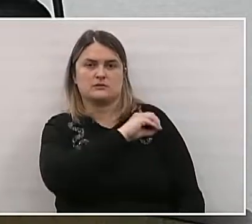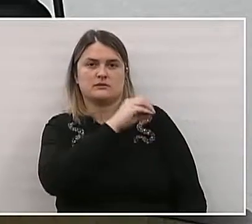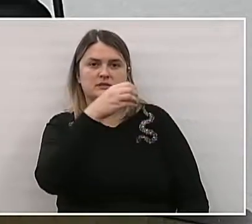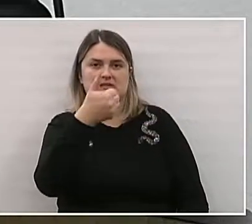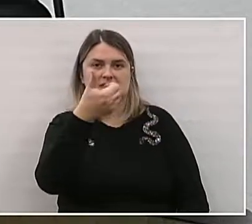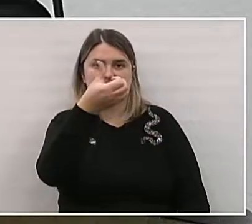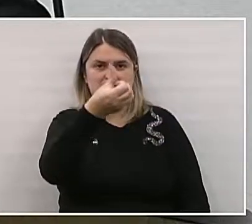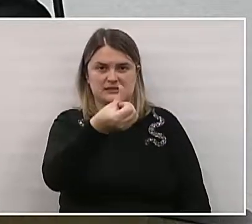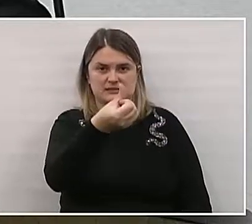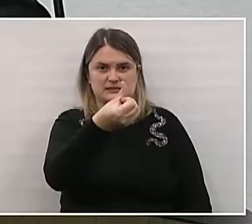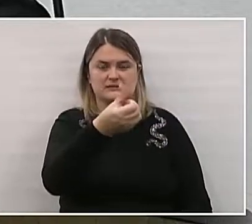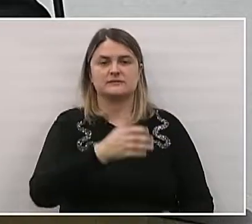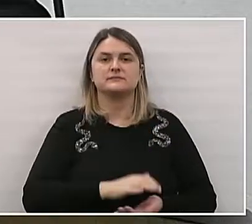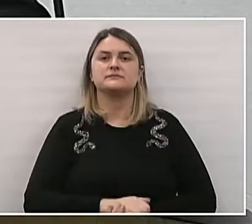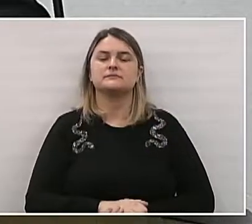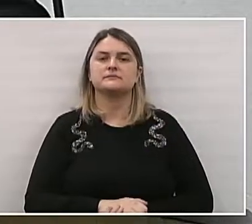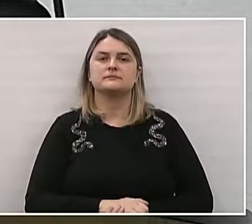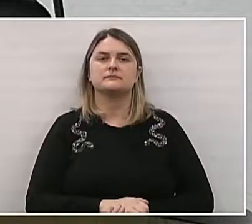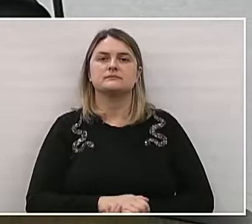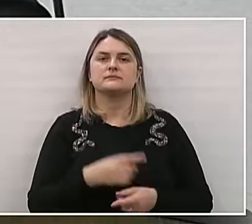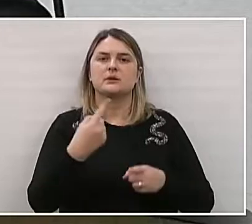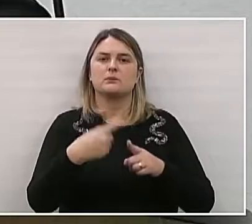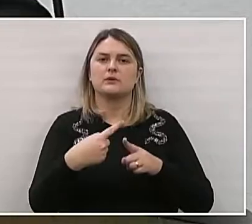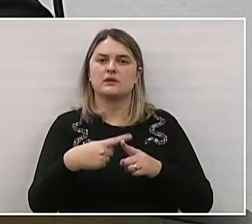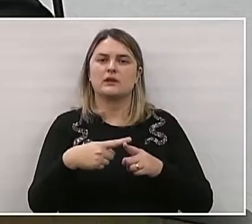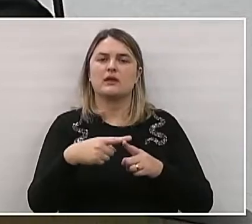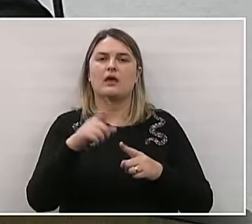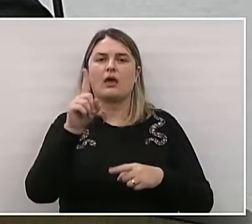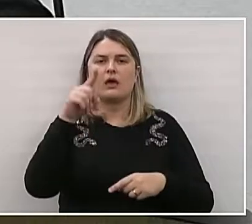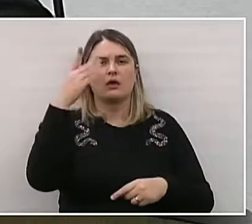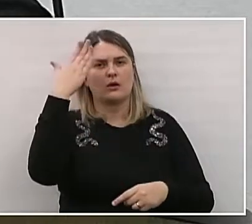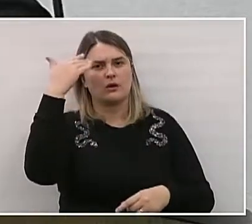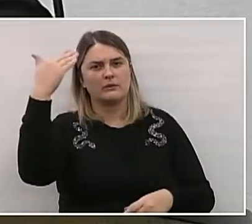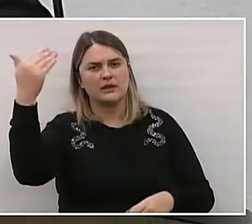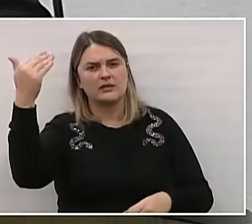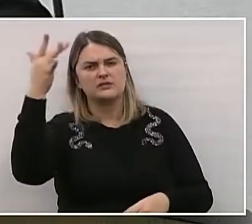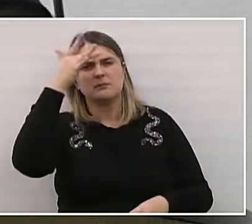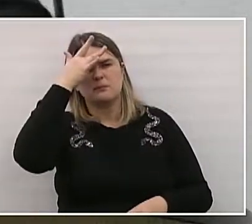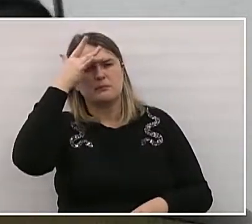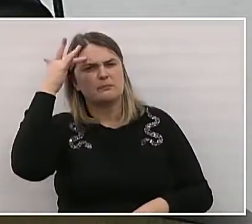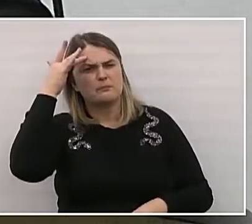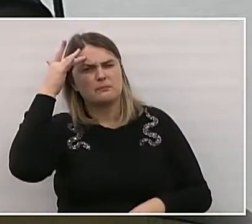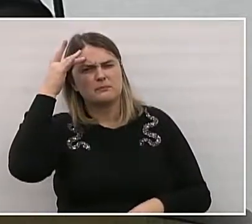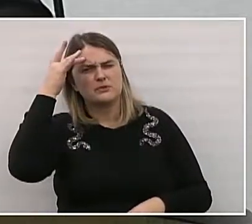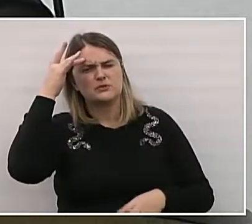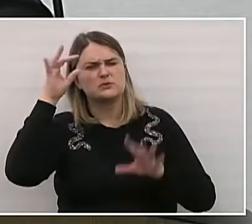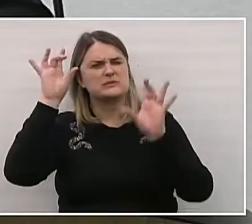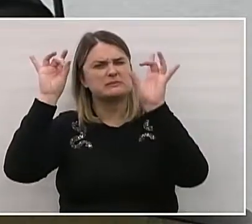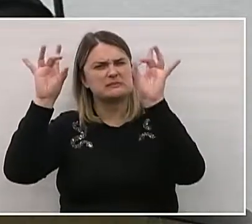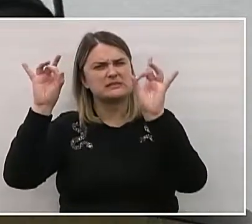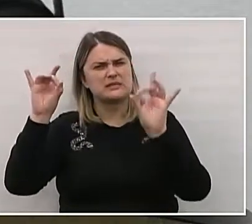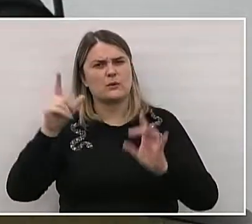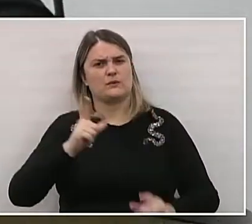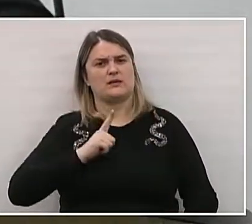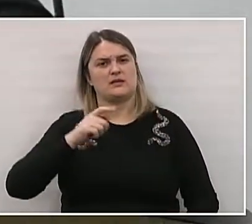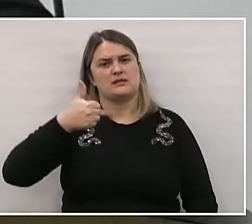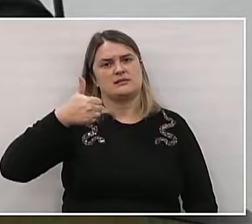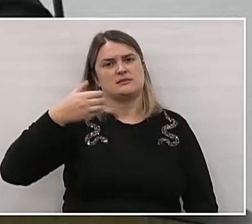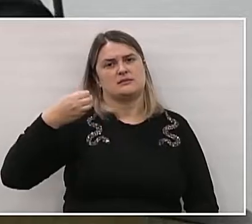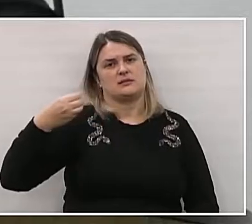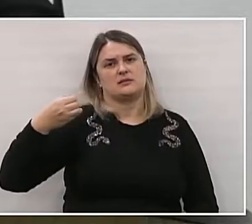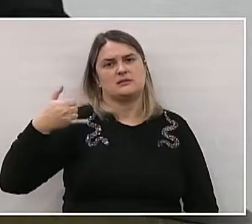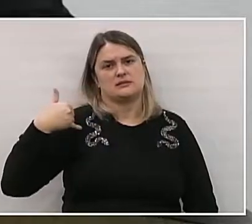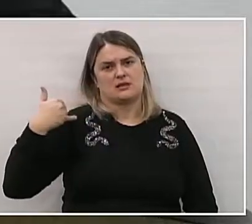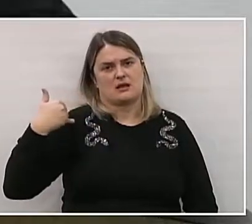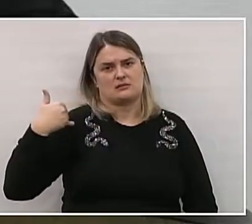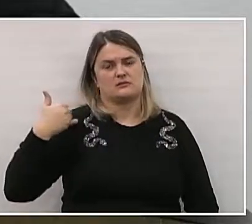16 de 2022, por se tratar em uma homenagem a uma pessoa há mais de 100 anos. Então eu gostaria que fosse